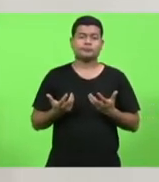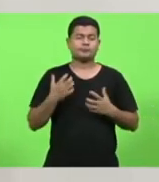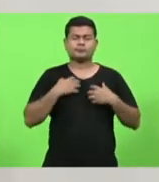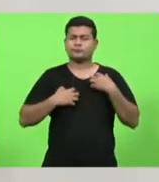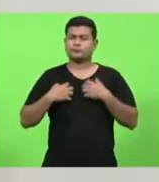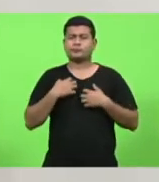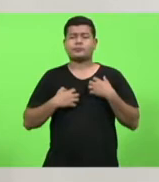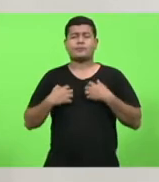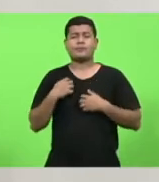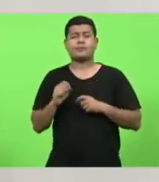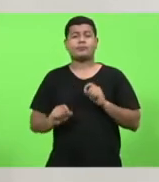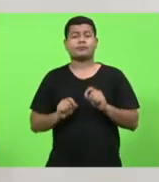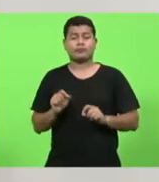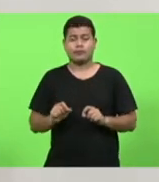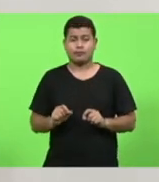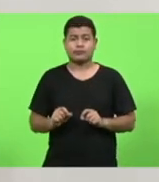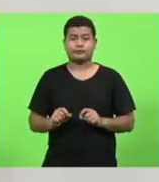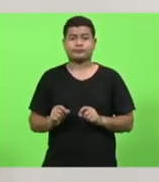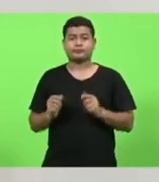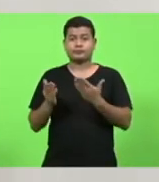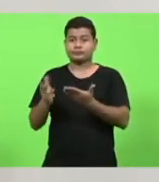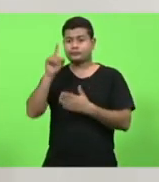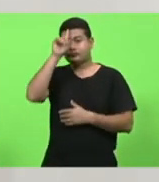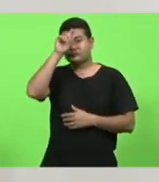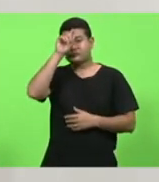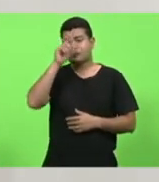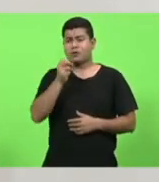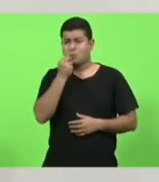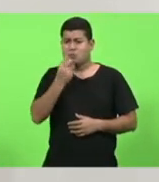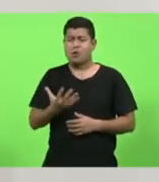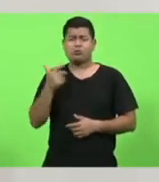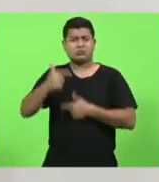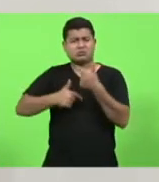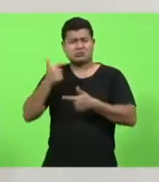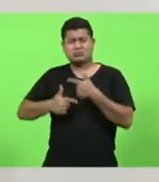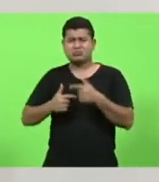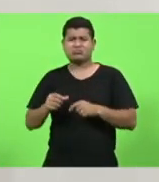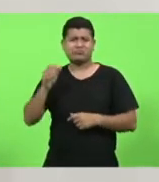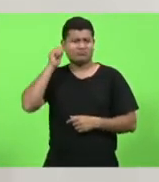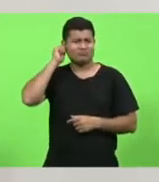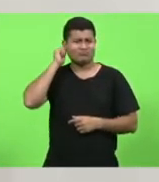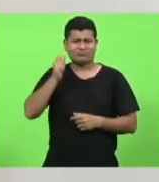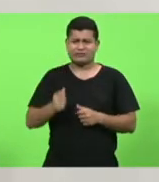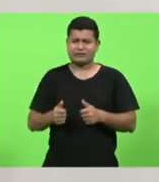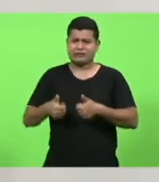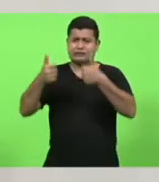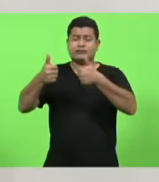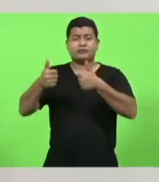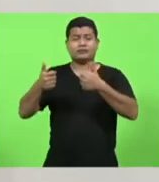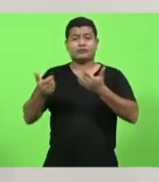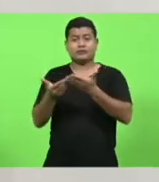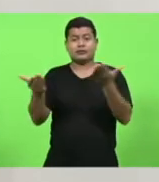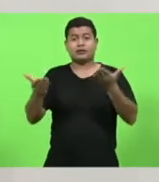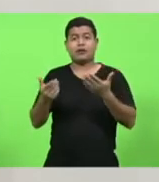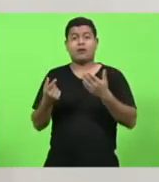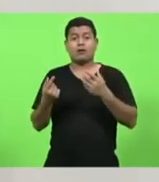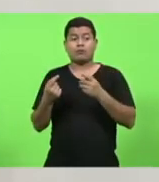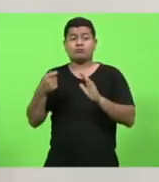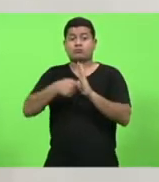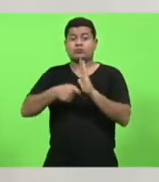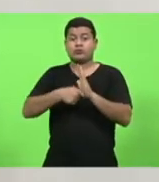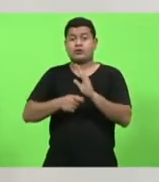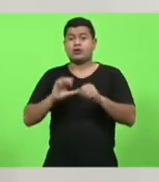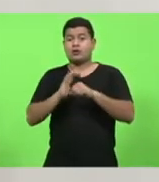agoniados é que, de repente, um hospital que está fazendo um trabalho tão bom, tão bonito, ainda no combate à Covid, com leitos de UTI, de